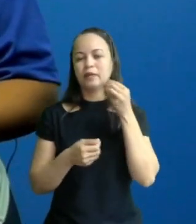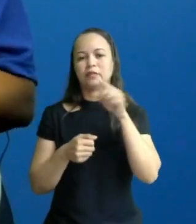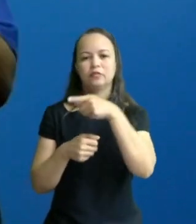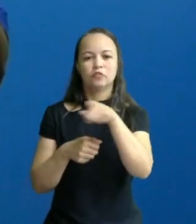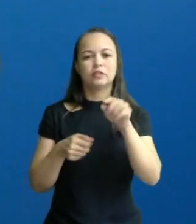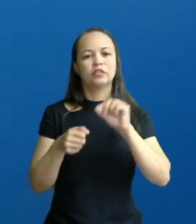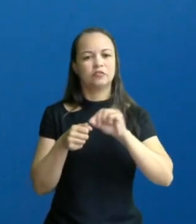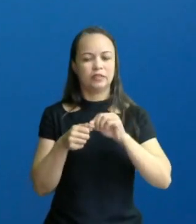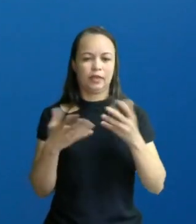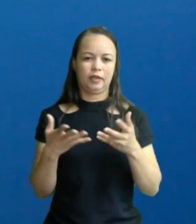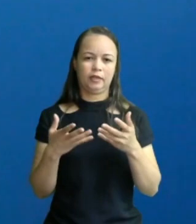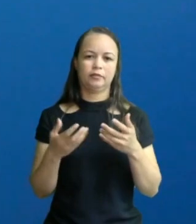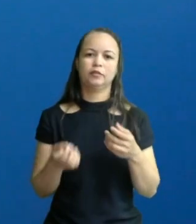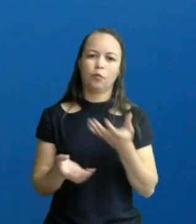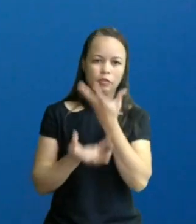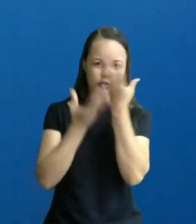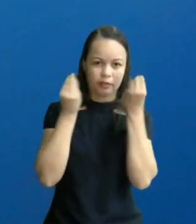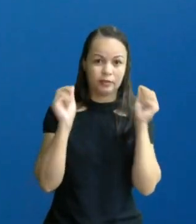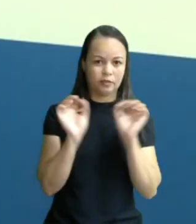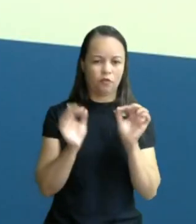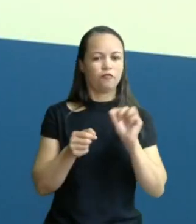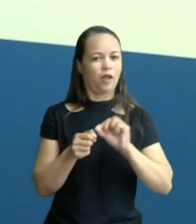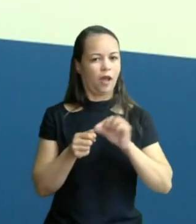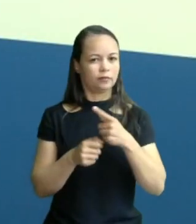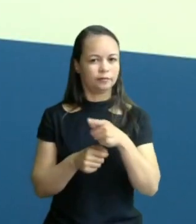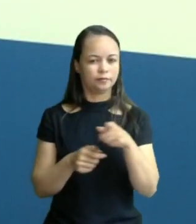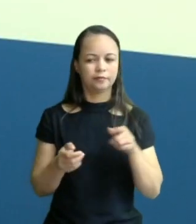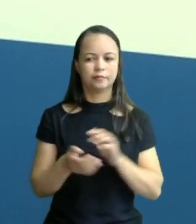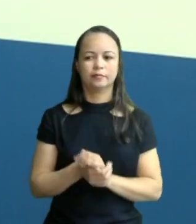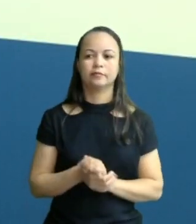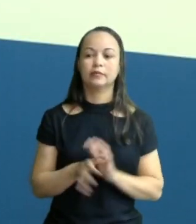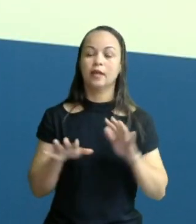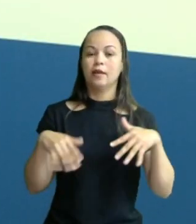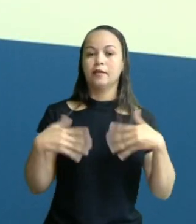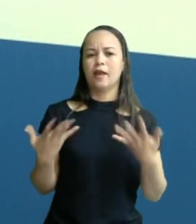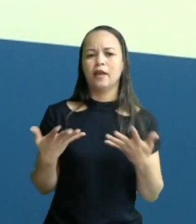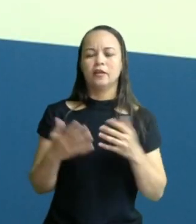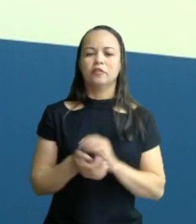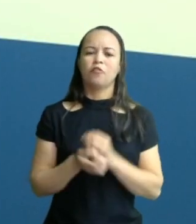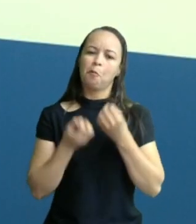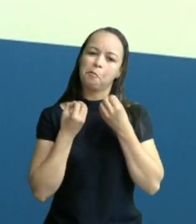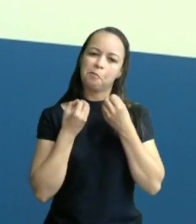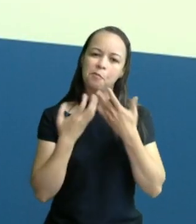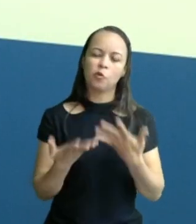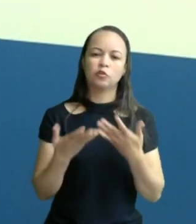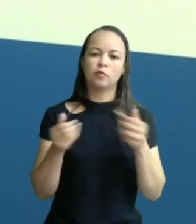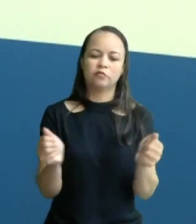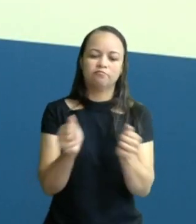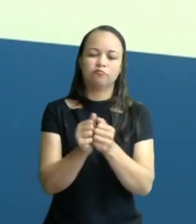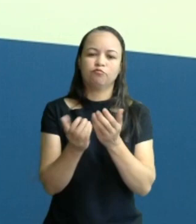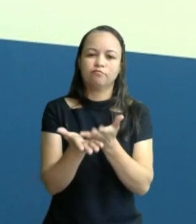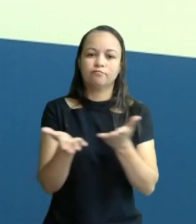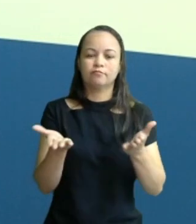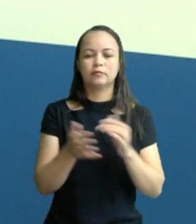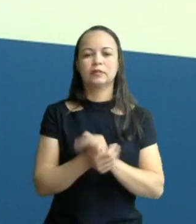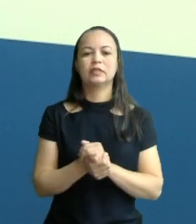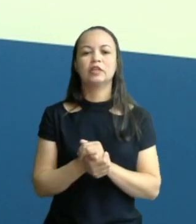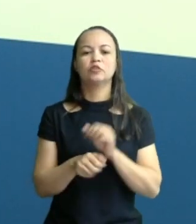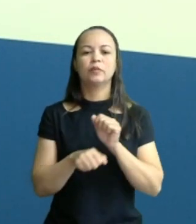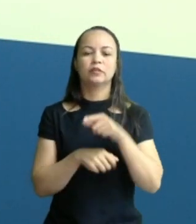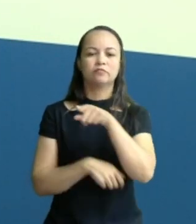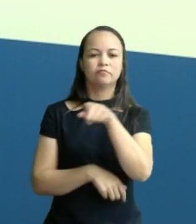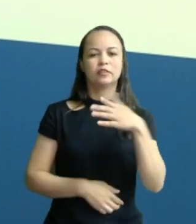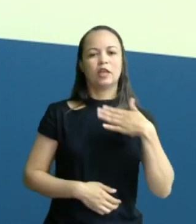certo? Não deixem de fazer, não. E aí, vamos lá, né? Foi muito bom, né, estar com vocês. E espero que vocês